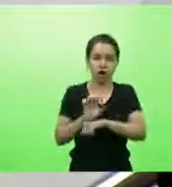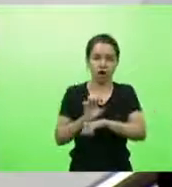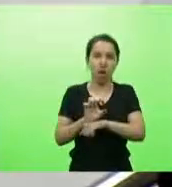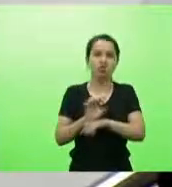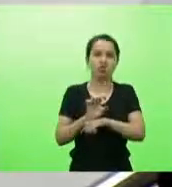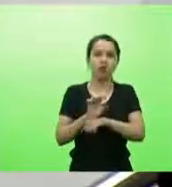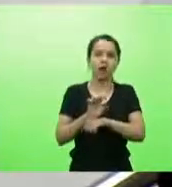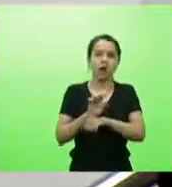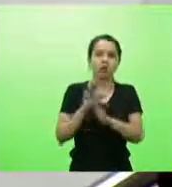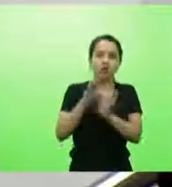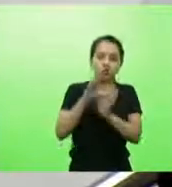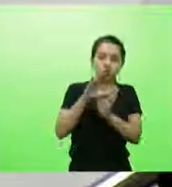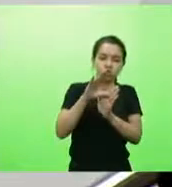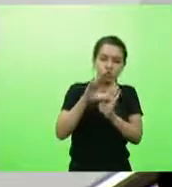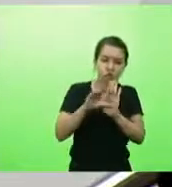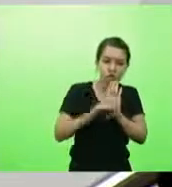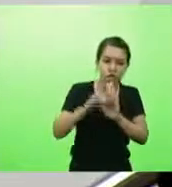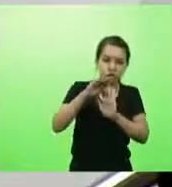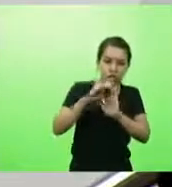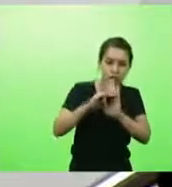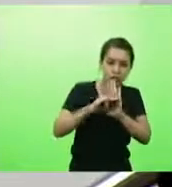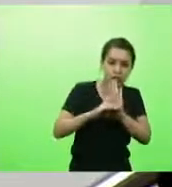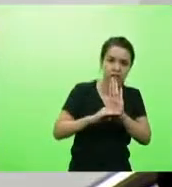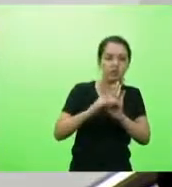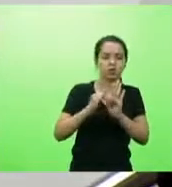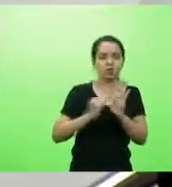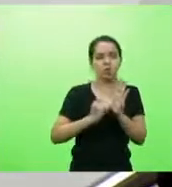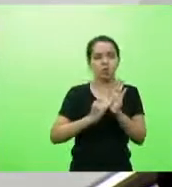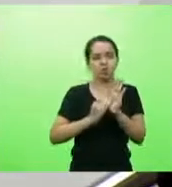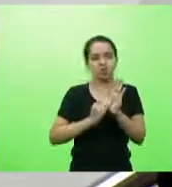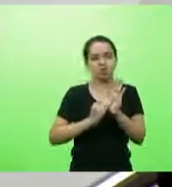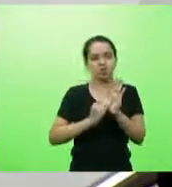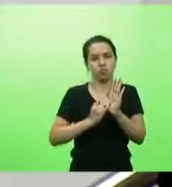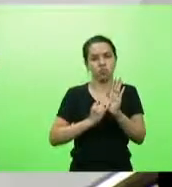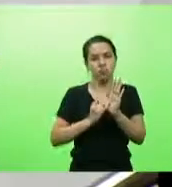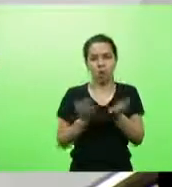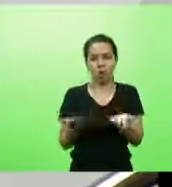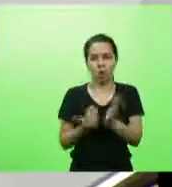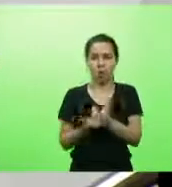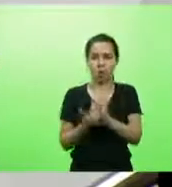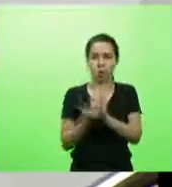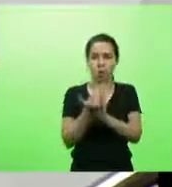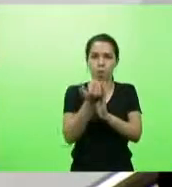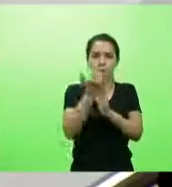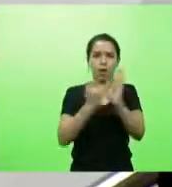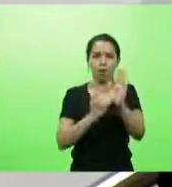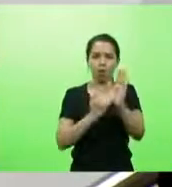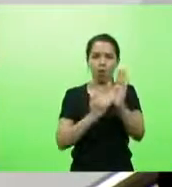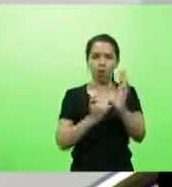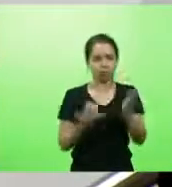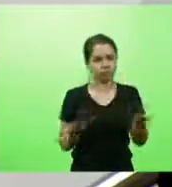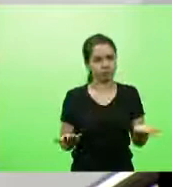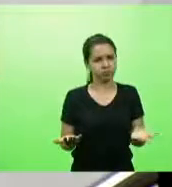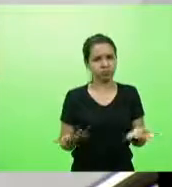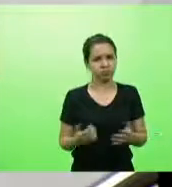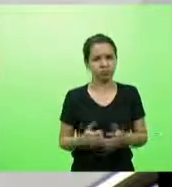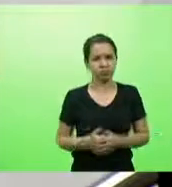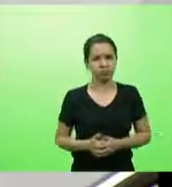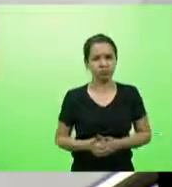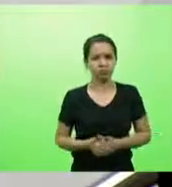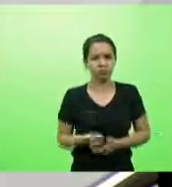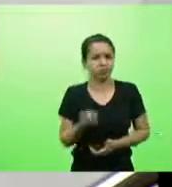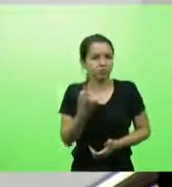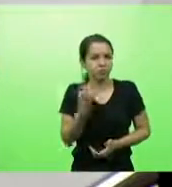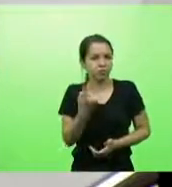o Estado está reduzindo impostos e não tendo recordes de arrecadação. É curioso,